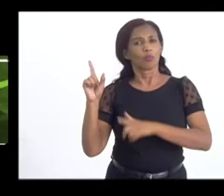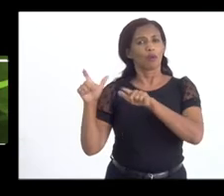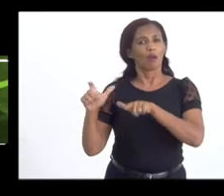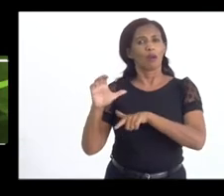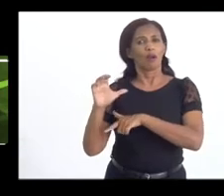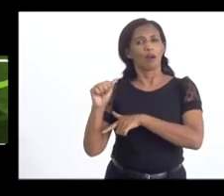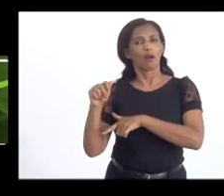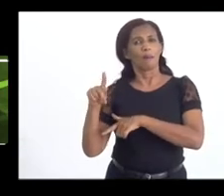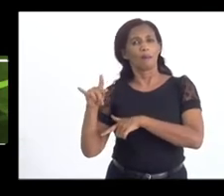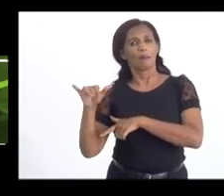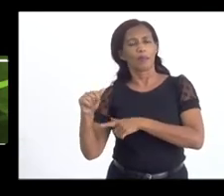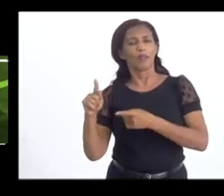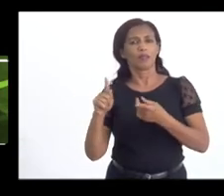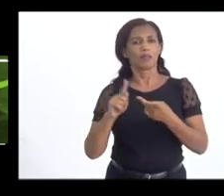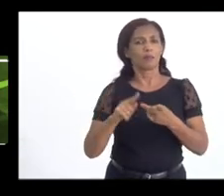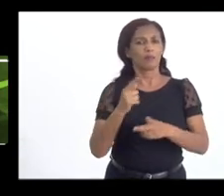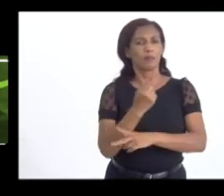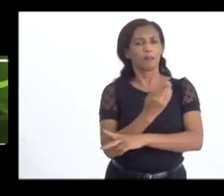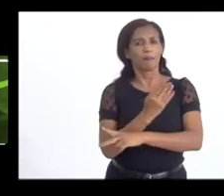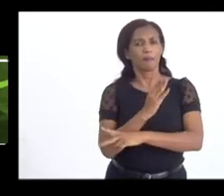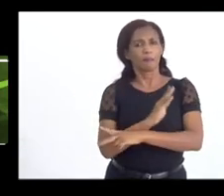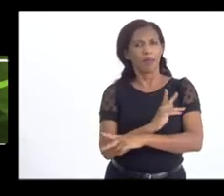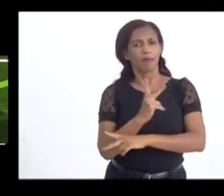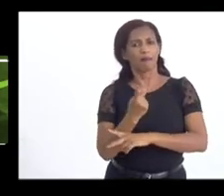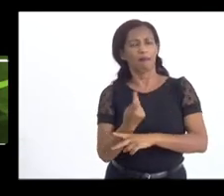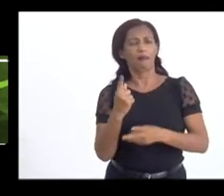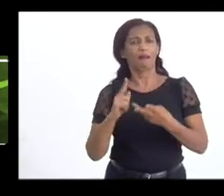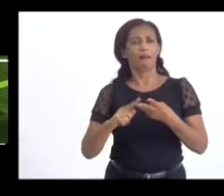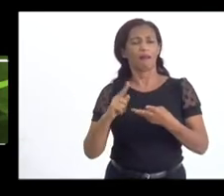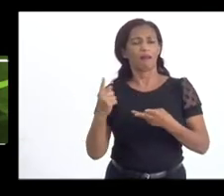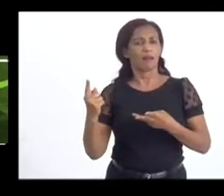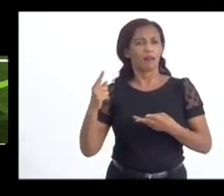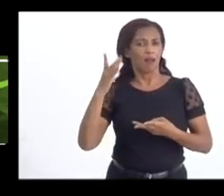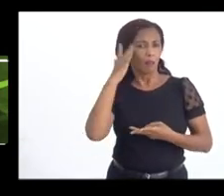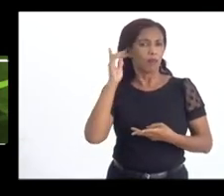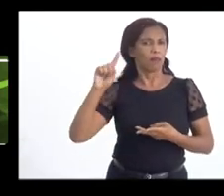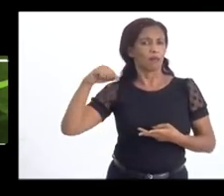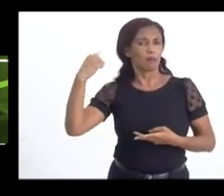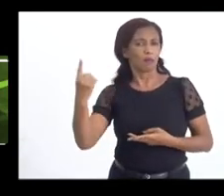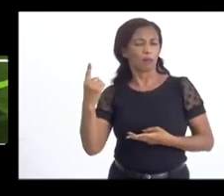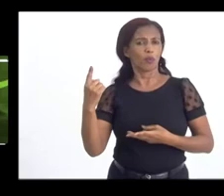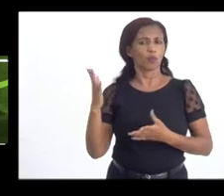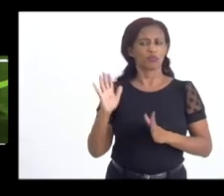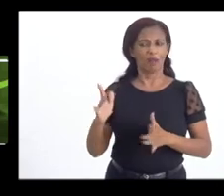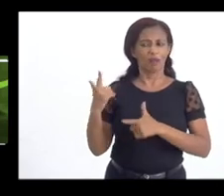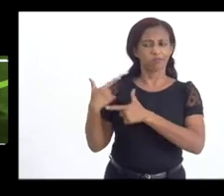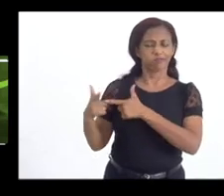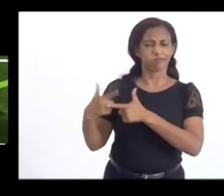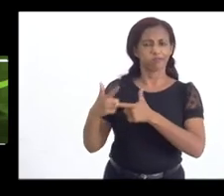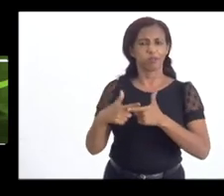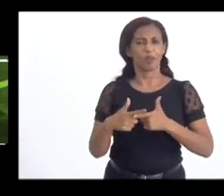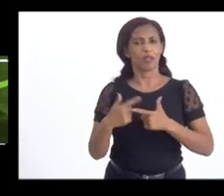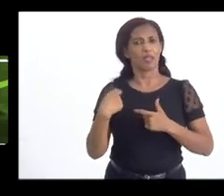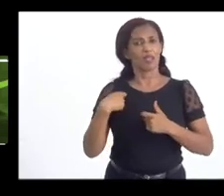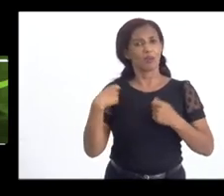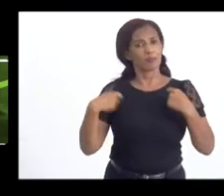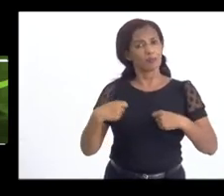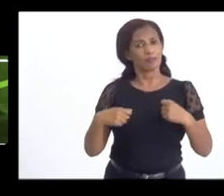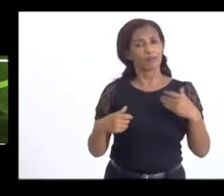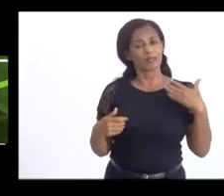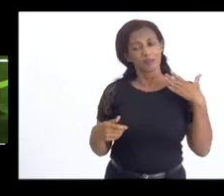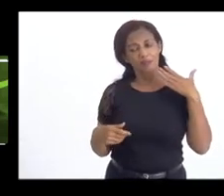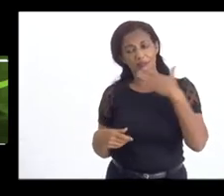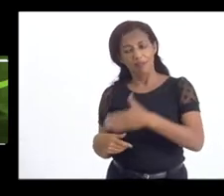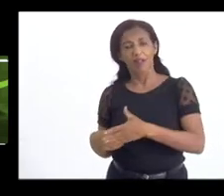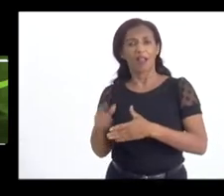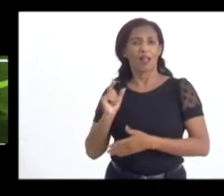estamos em Belo Horizonte amanhã e depois de amanhã, e está dando alguns problemas na causa do evento. Eu tenho que me